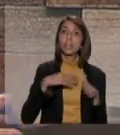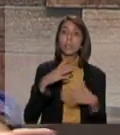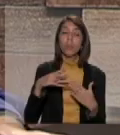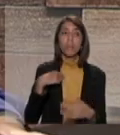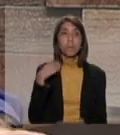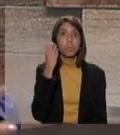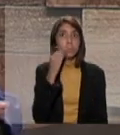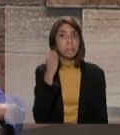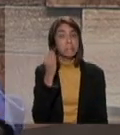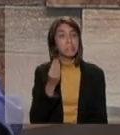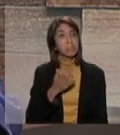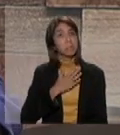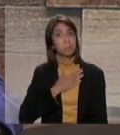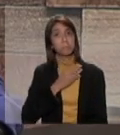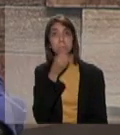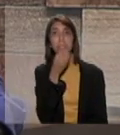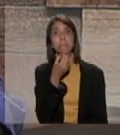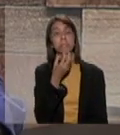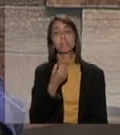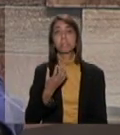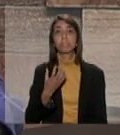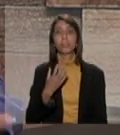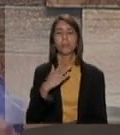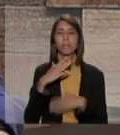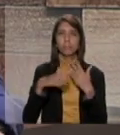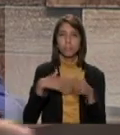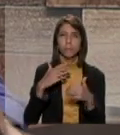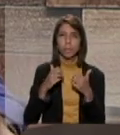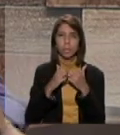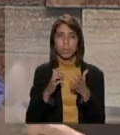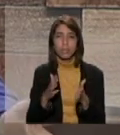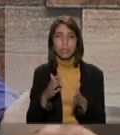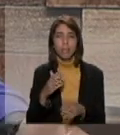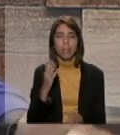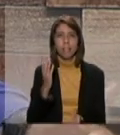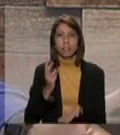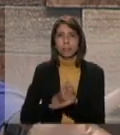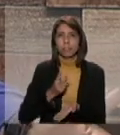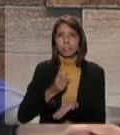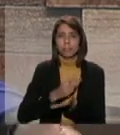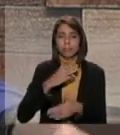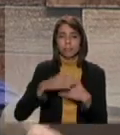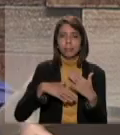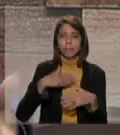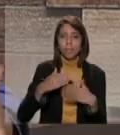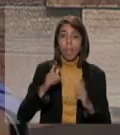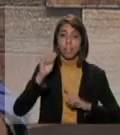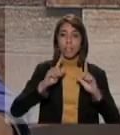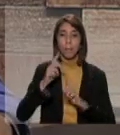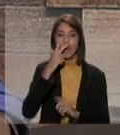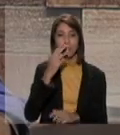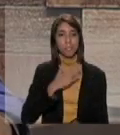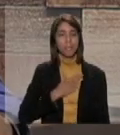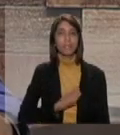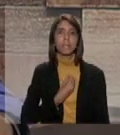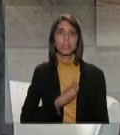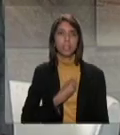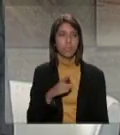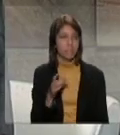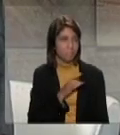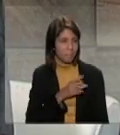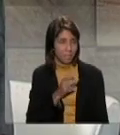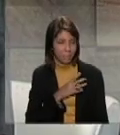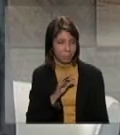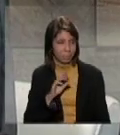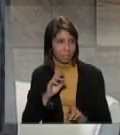uma experiência que eu achei boa de fazer, gostei de fazer. Aí comecei a fazer com mais frequência e a televisão começou a fazer parte da minha vida. Você não teve medo